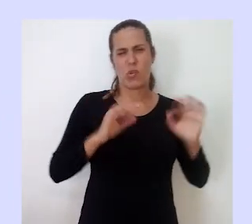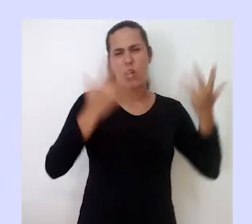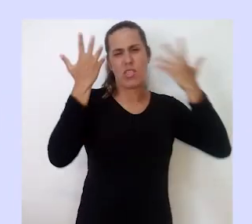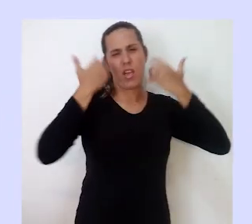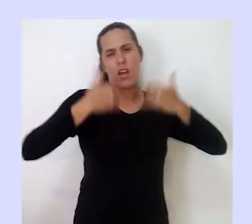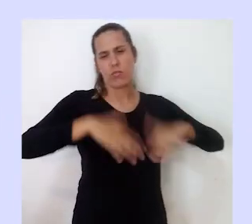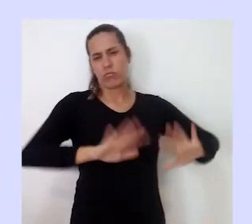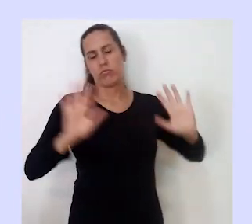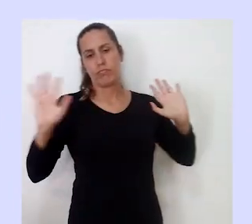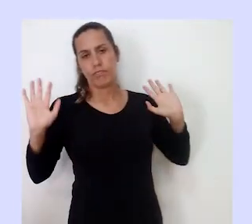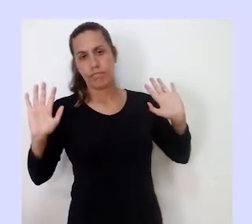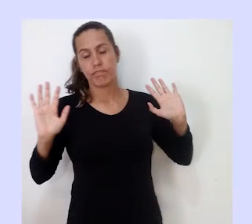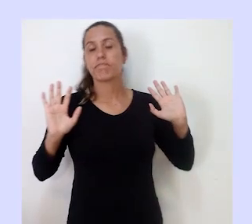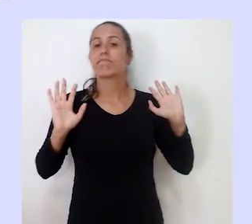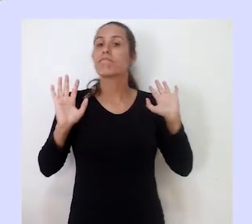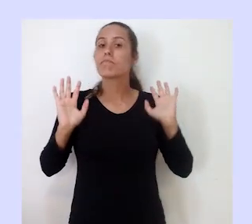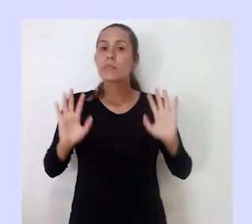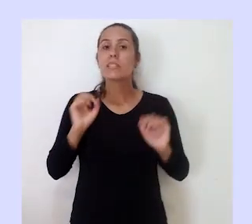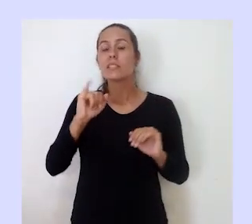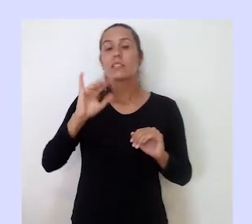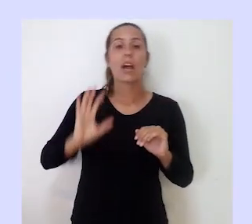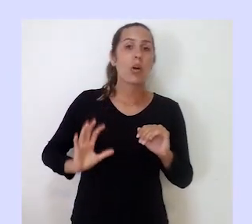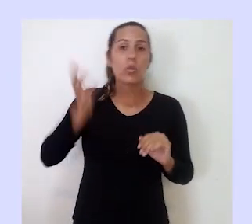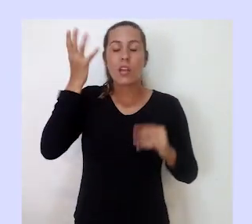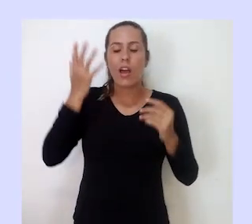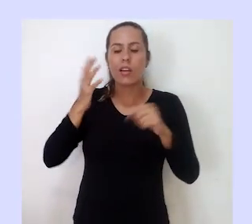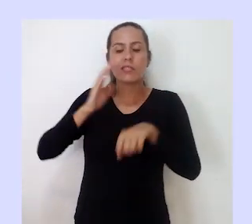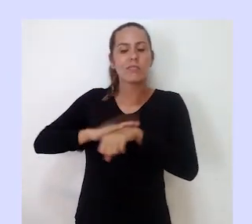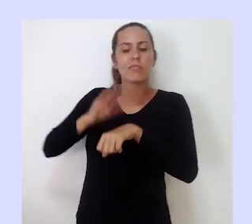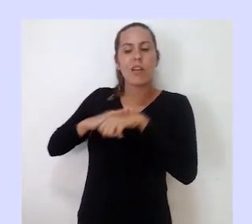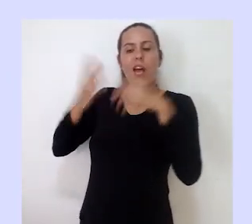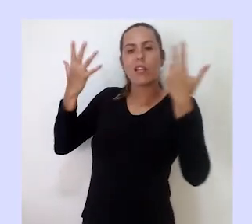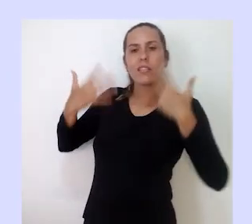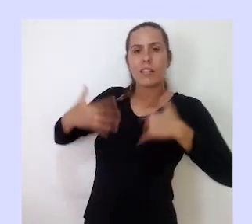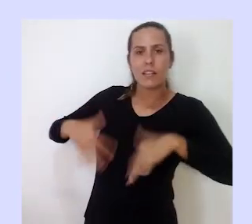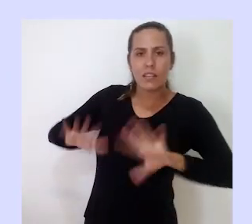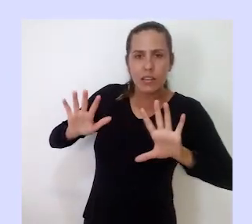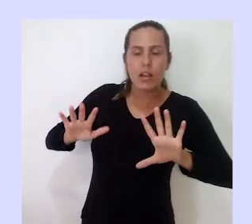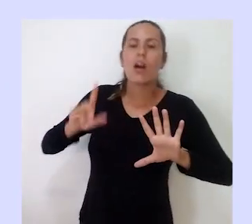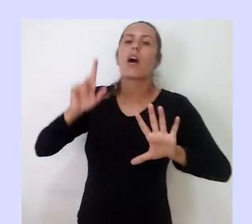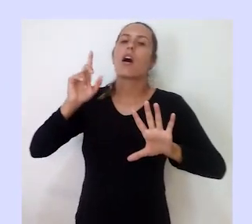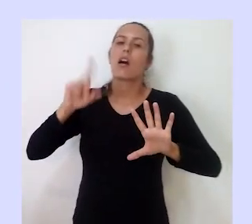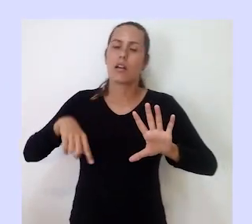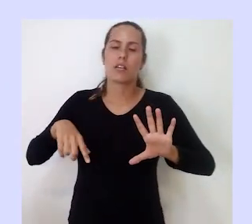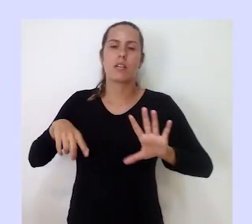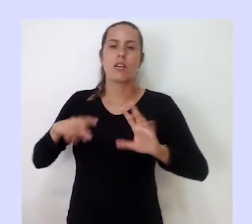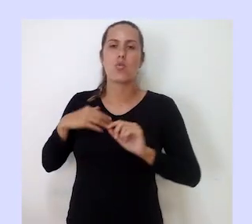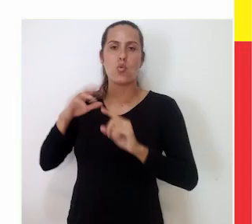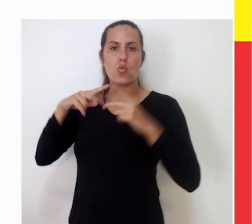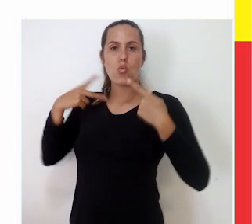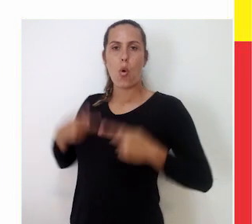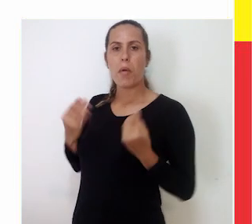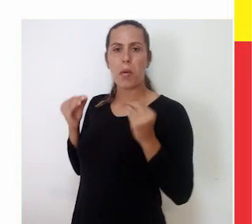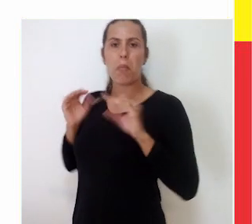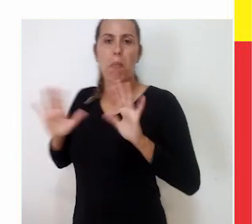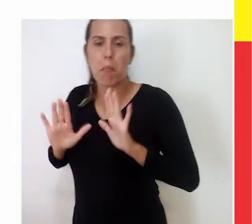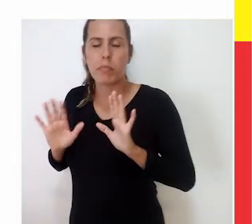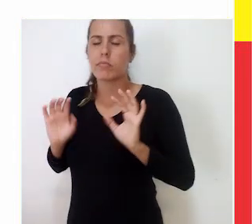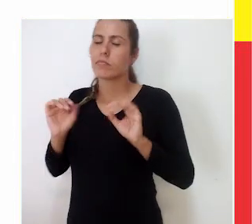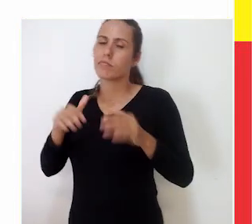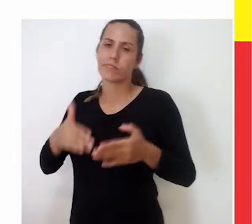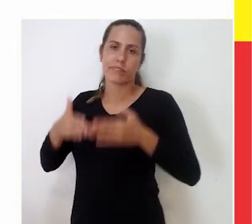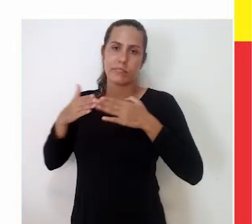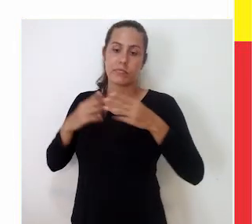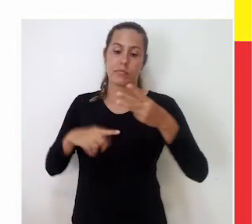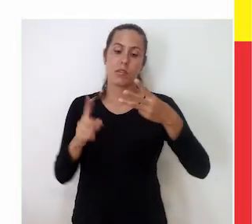Se ocorre de forma espontânea, se ocorre de forma não artificial, é um fenômeno natural. A gente tem